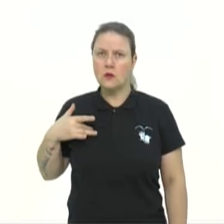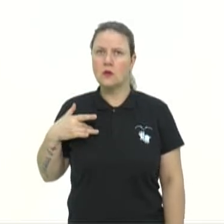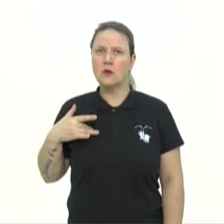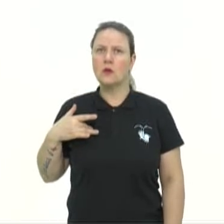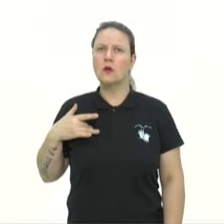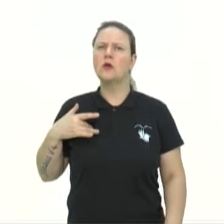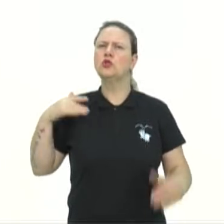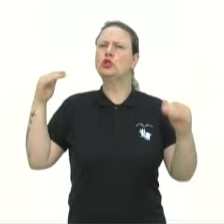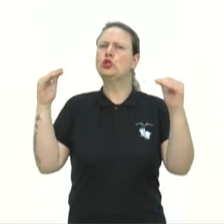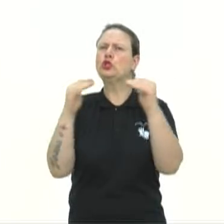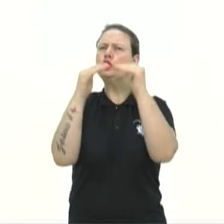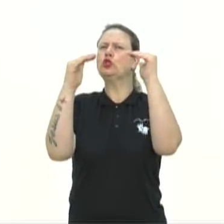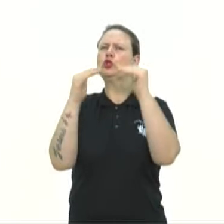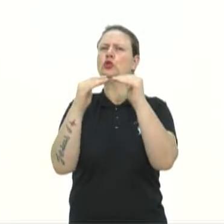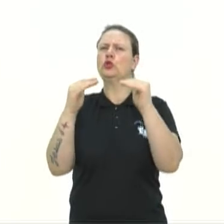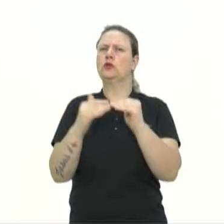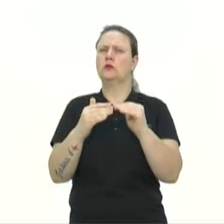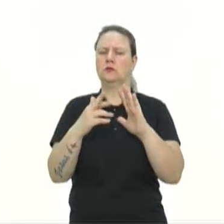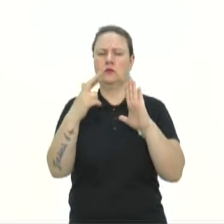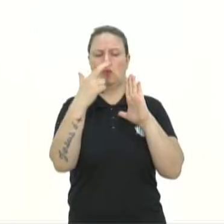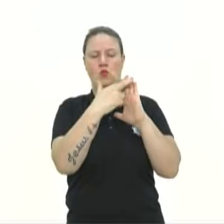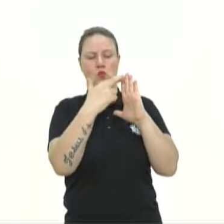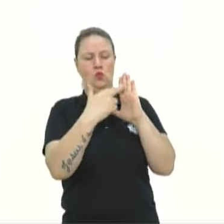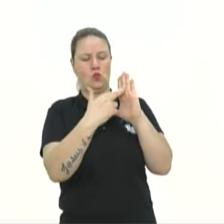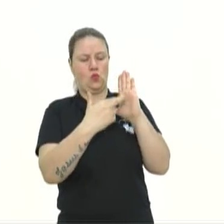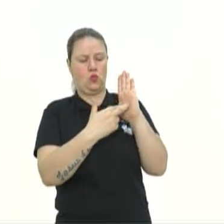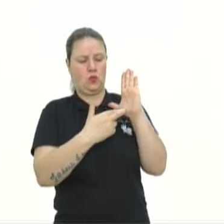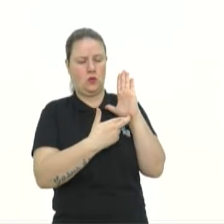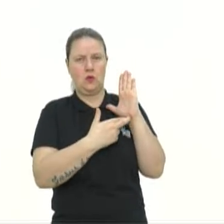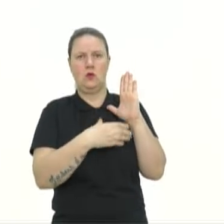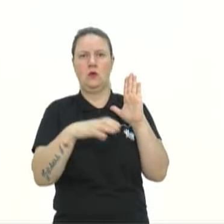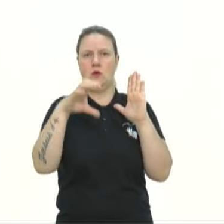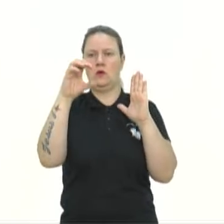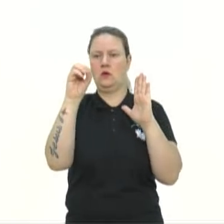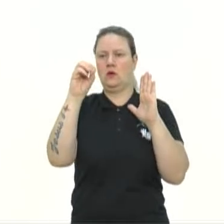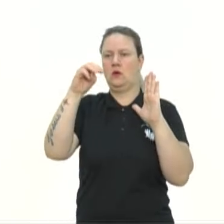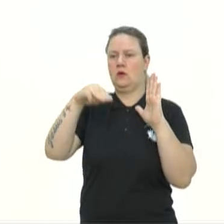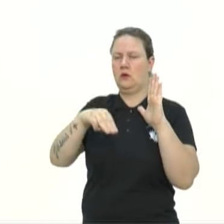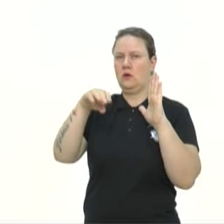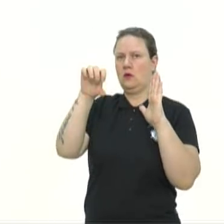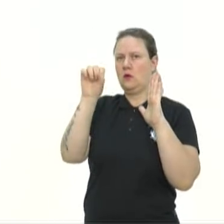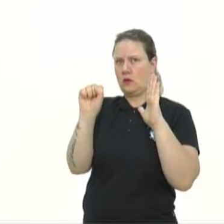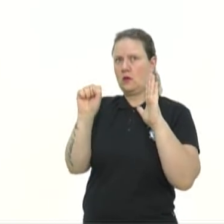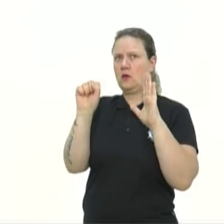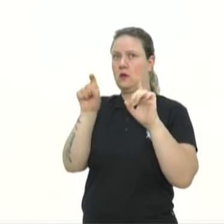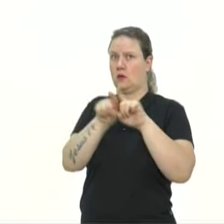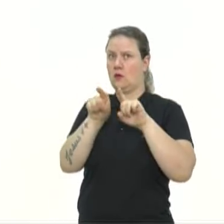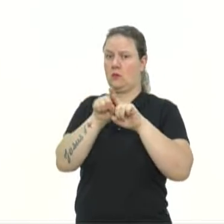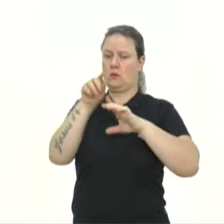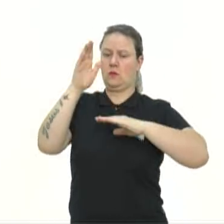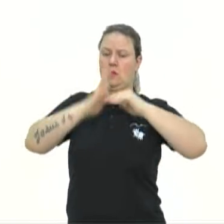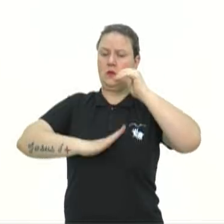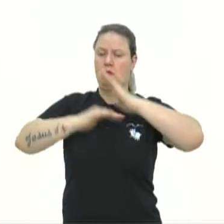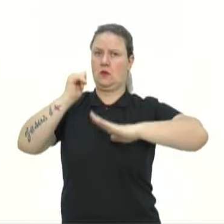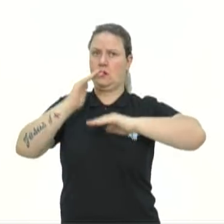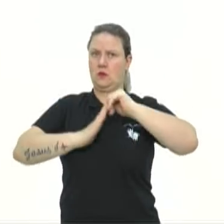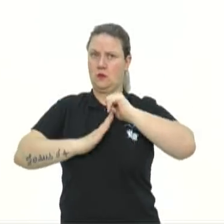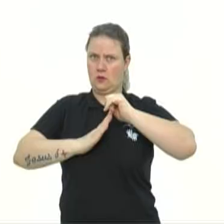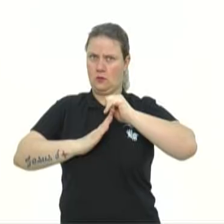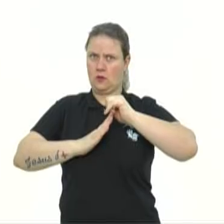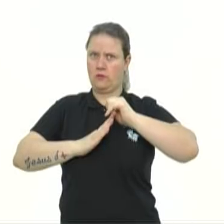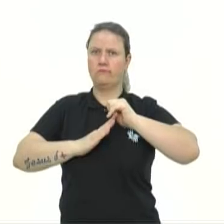de acordo com a recomendação da Organização Mundial da Saúde e especialistas nacionais do